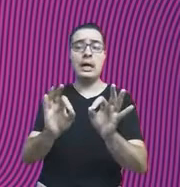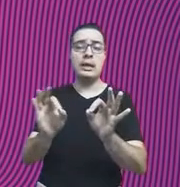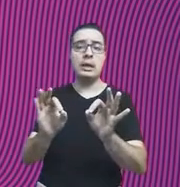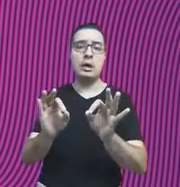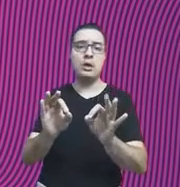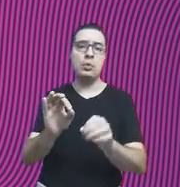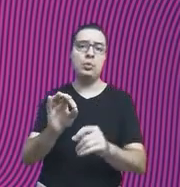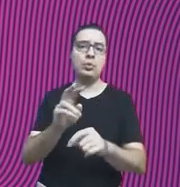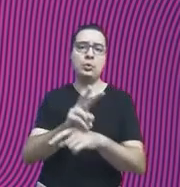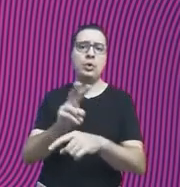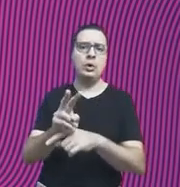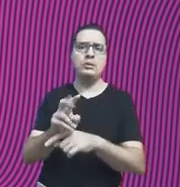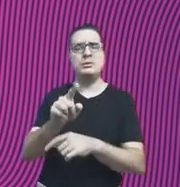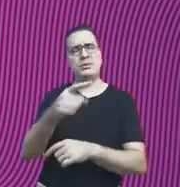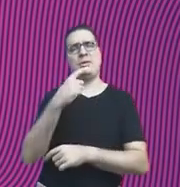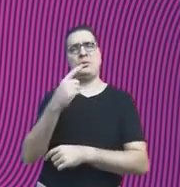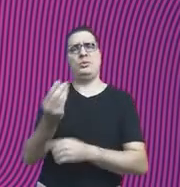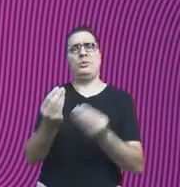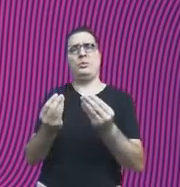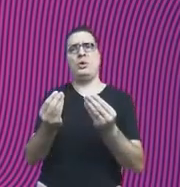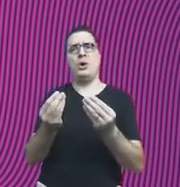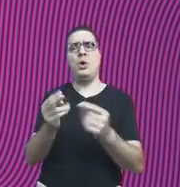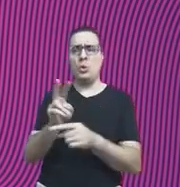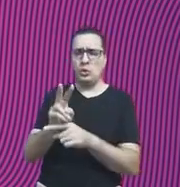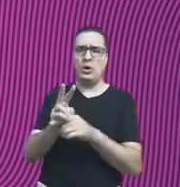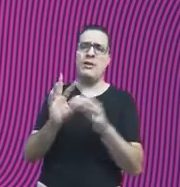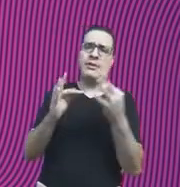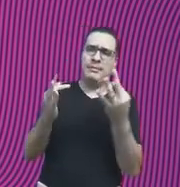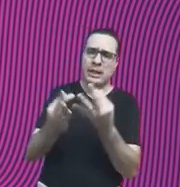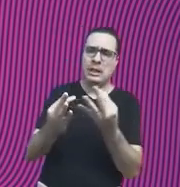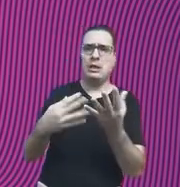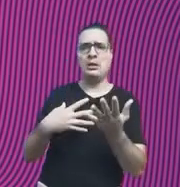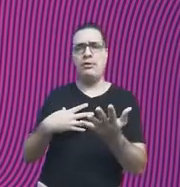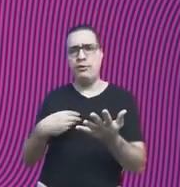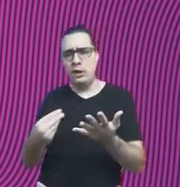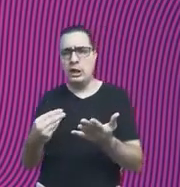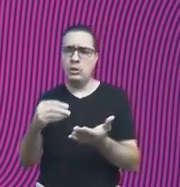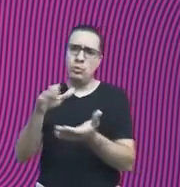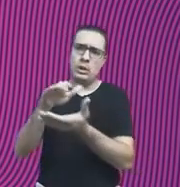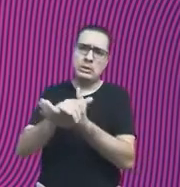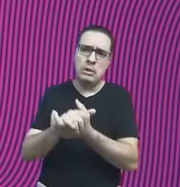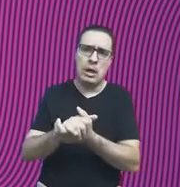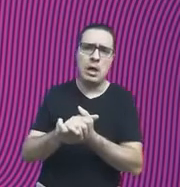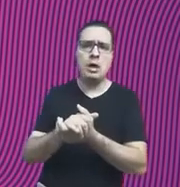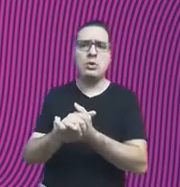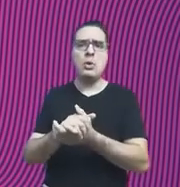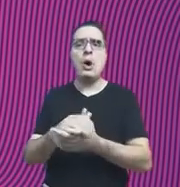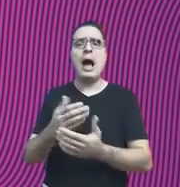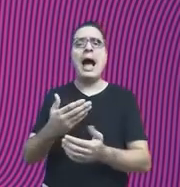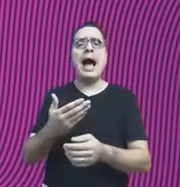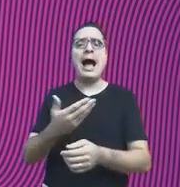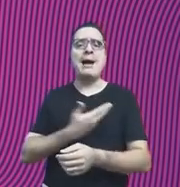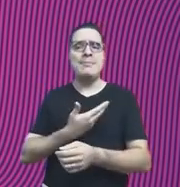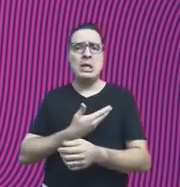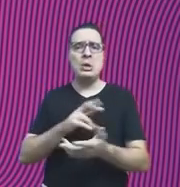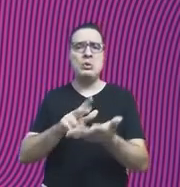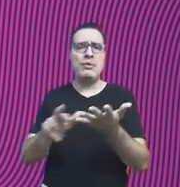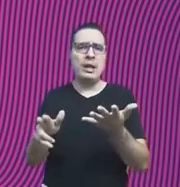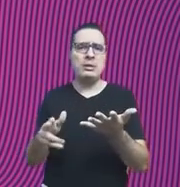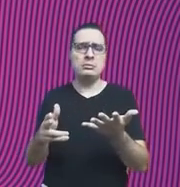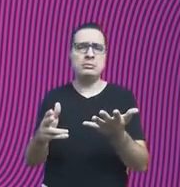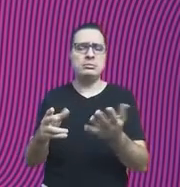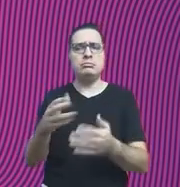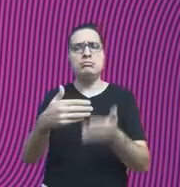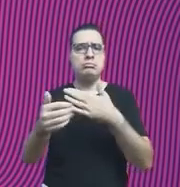você podia dizer, não, mas quem cuidou foi a família, foi o filho, foi o cônjuge, foram os amigos, enfim. Isso não interessa para o